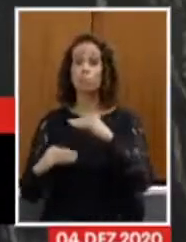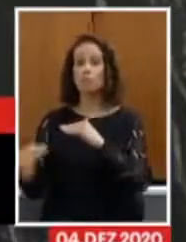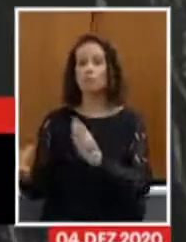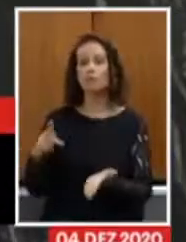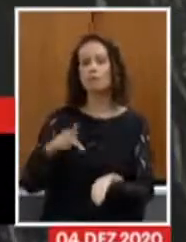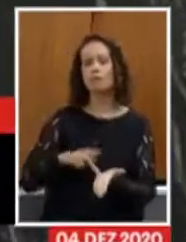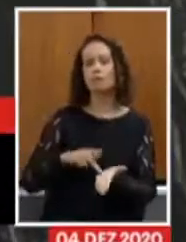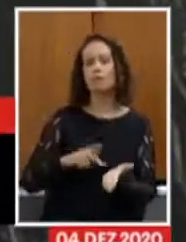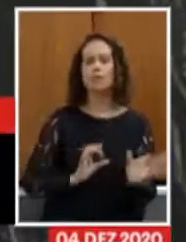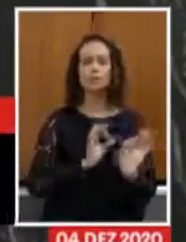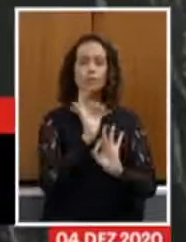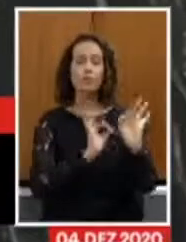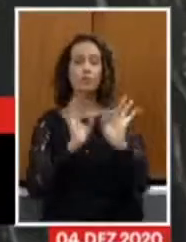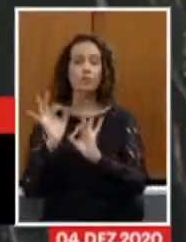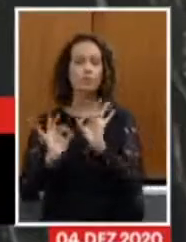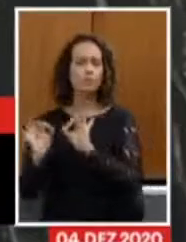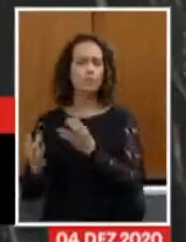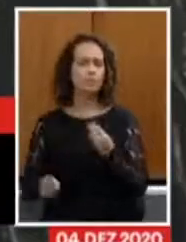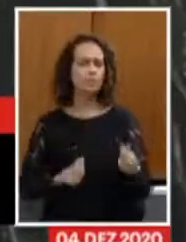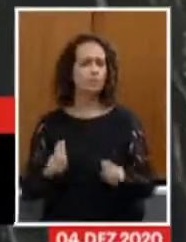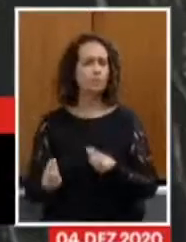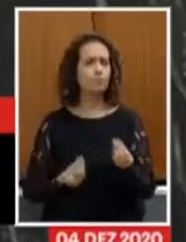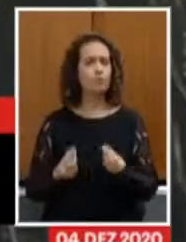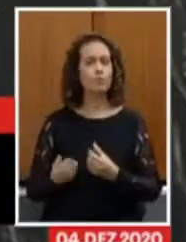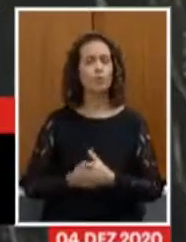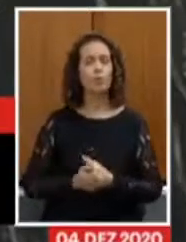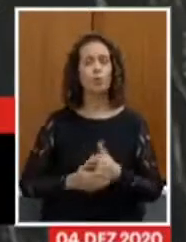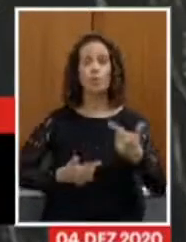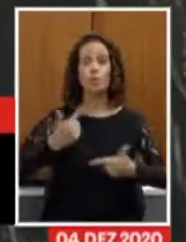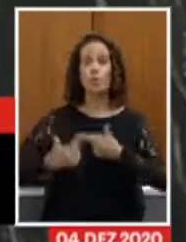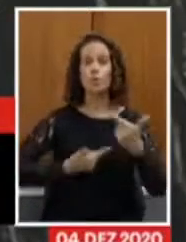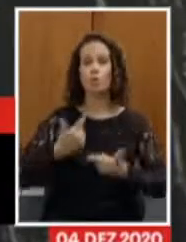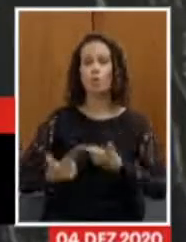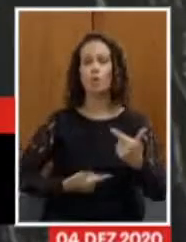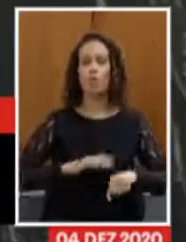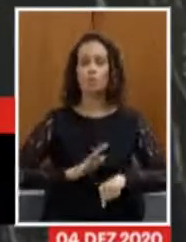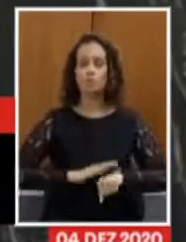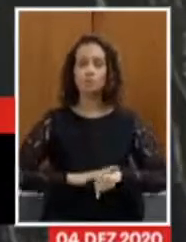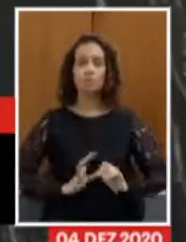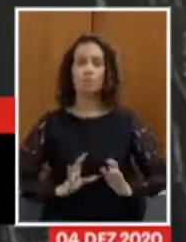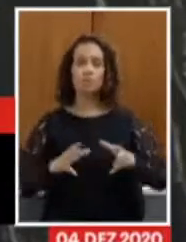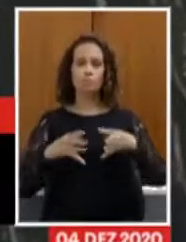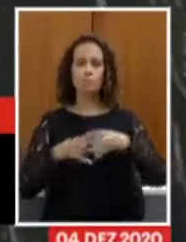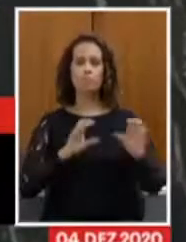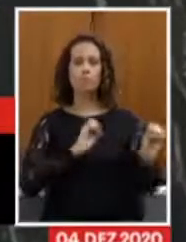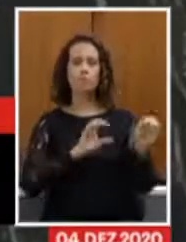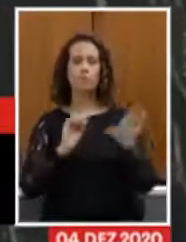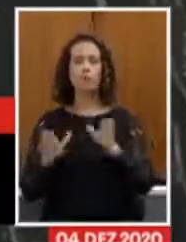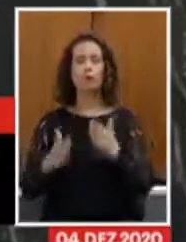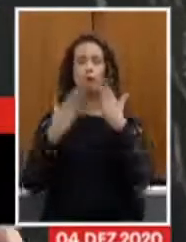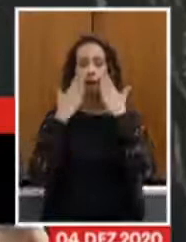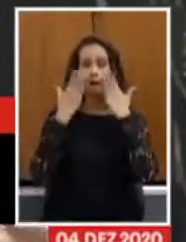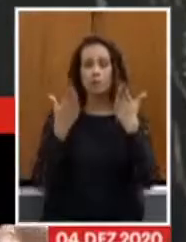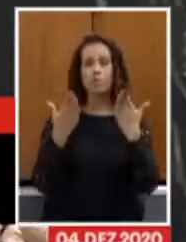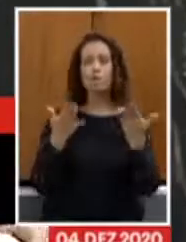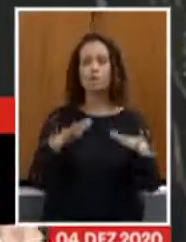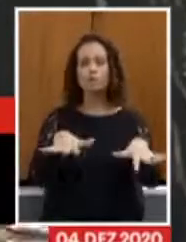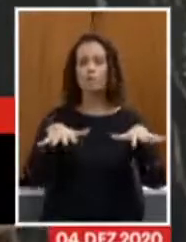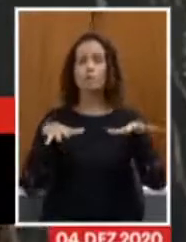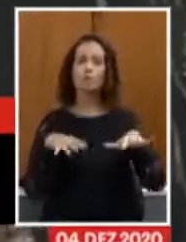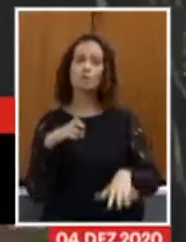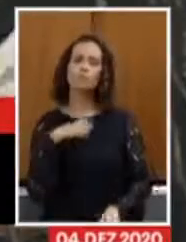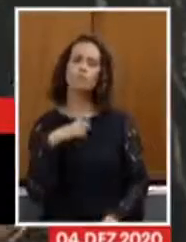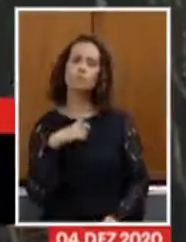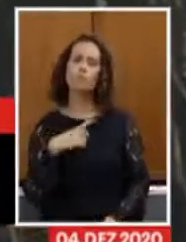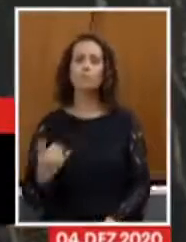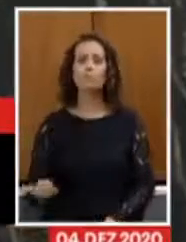foram construídas também a partir do nosso trabalho na Comissão de Educação, em audiência pública, onde tivemos a